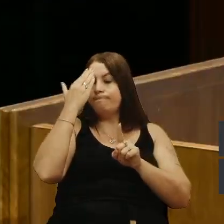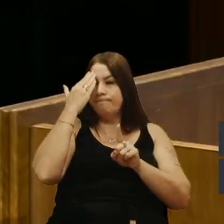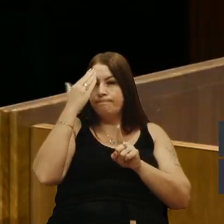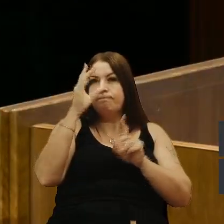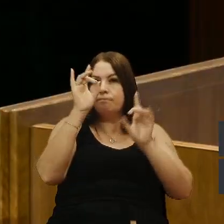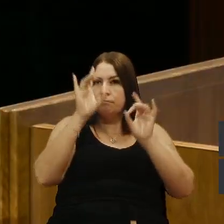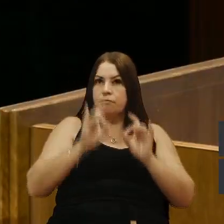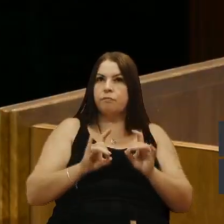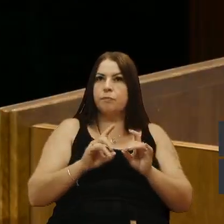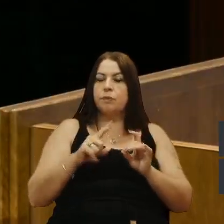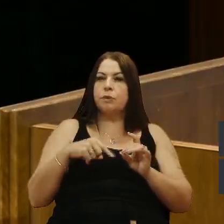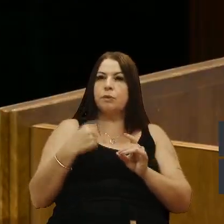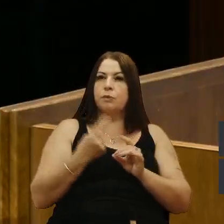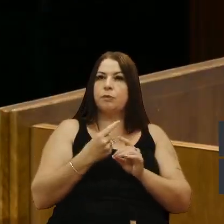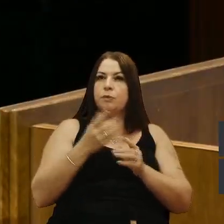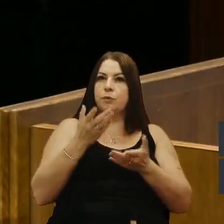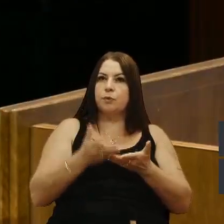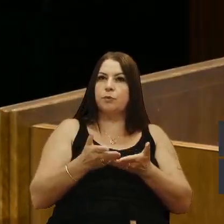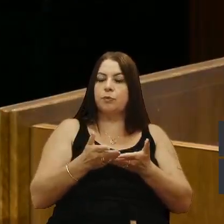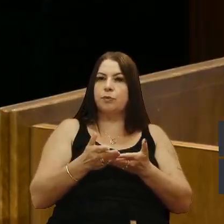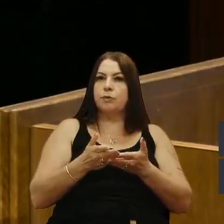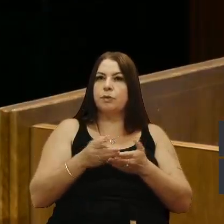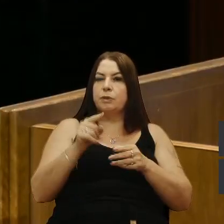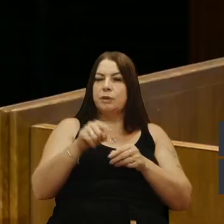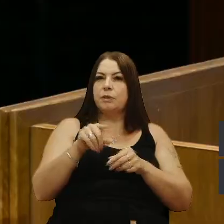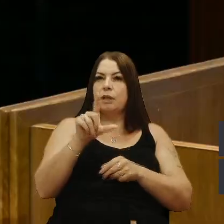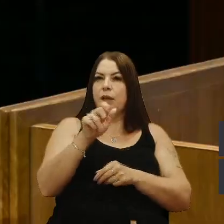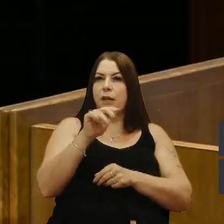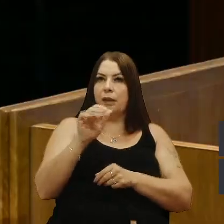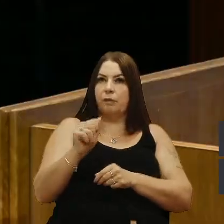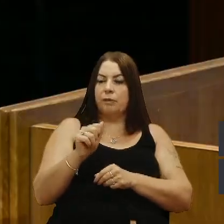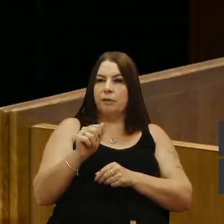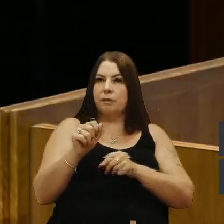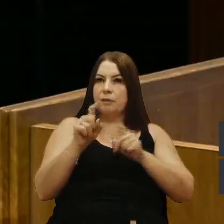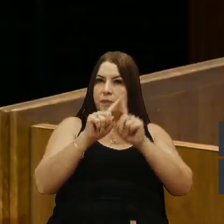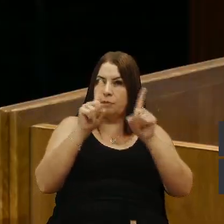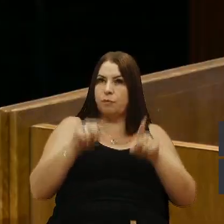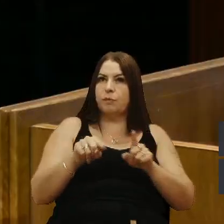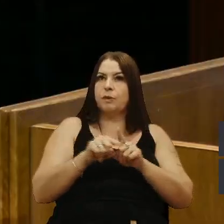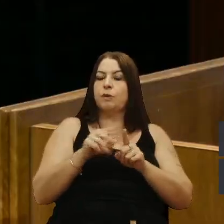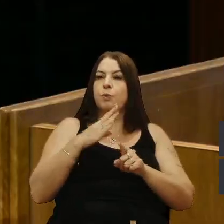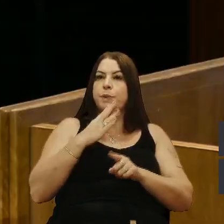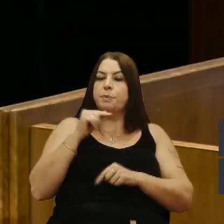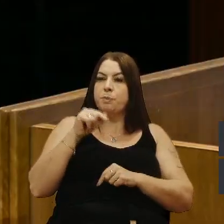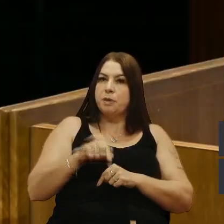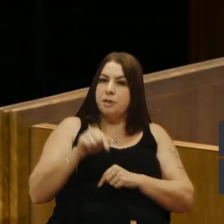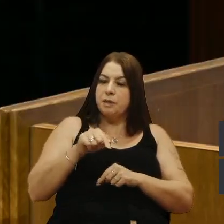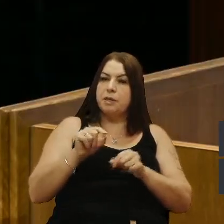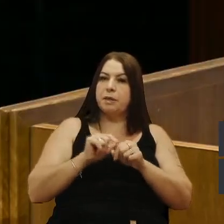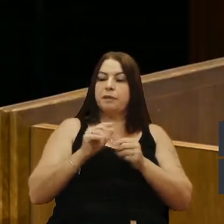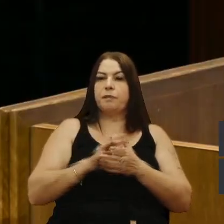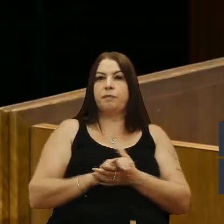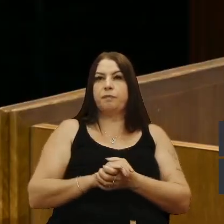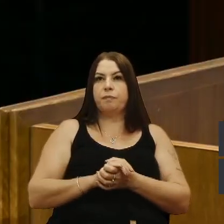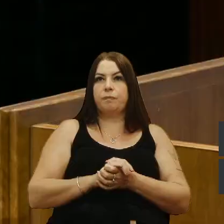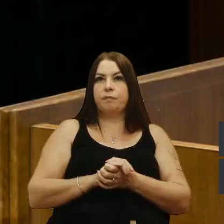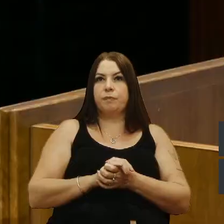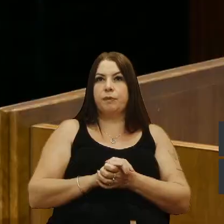especial à nossa atual colaboradora, que é a Laura, uma pessoa que conhecemos aqui quando fez